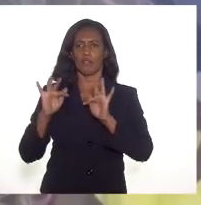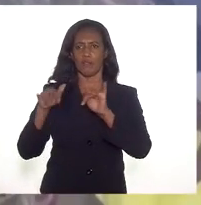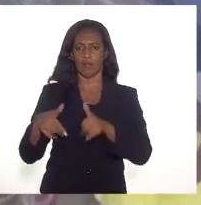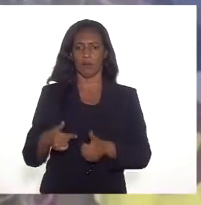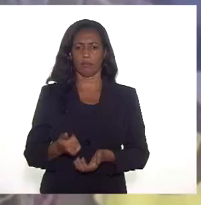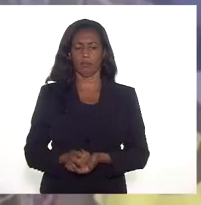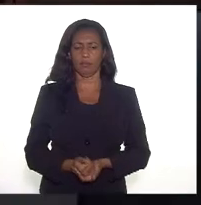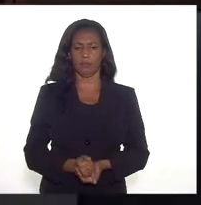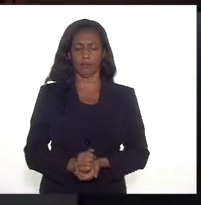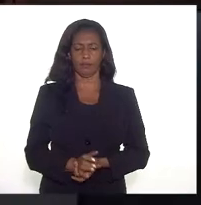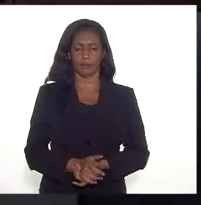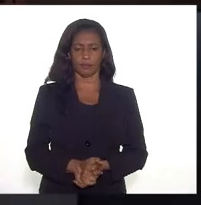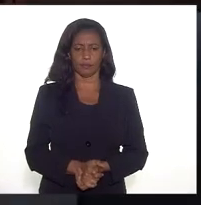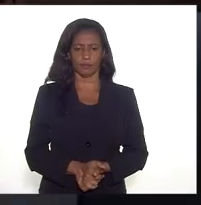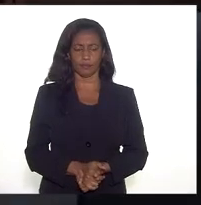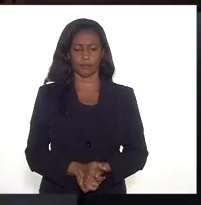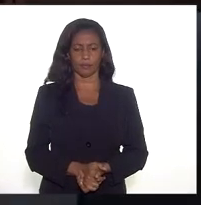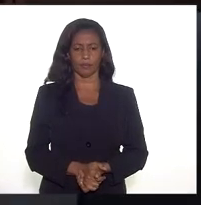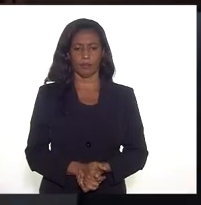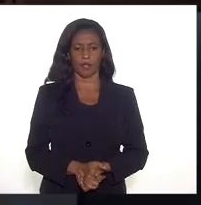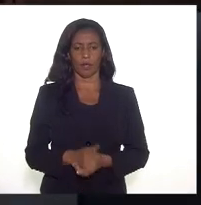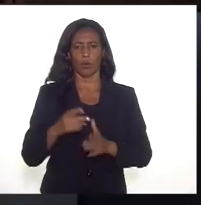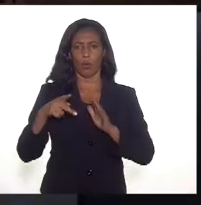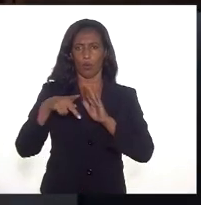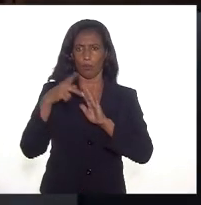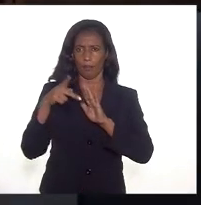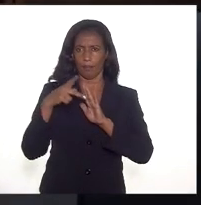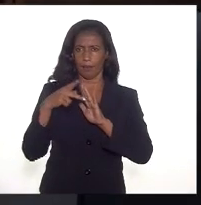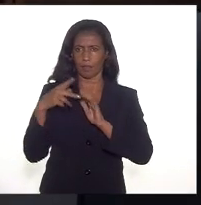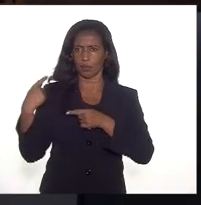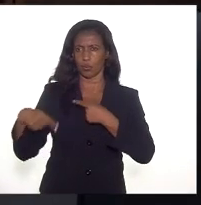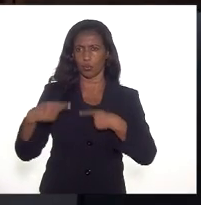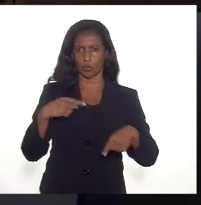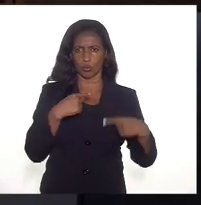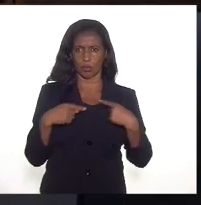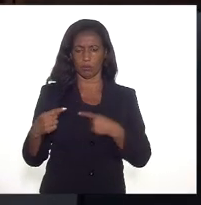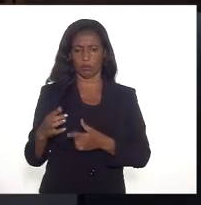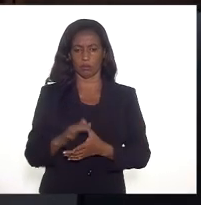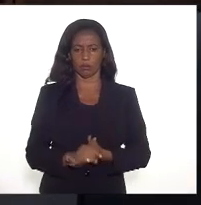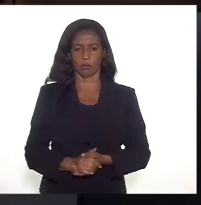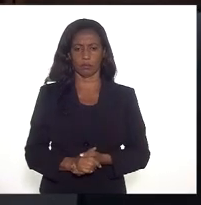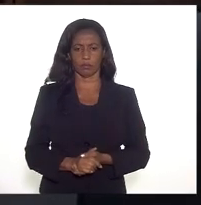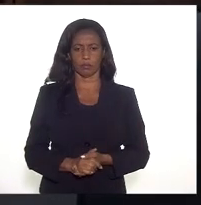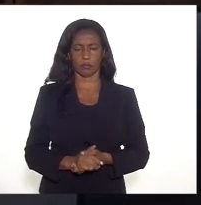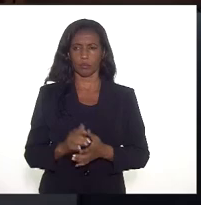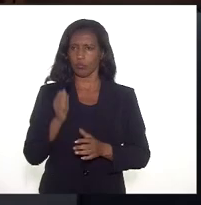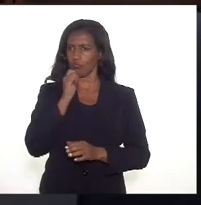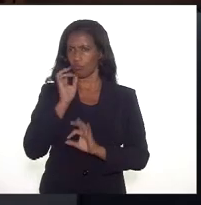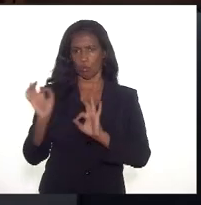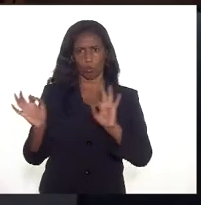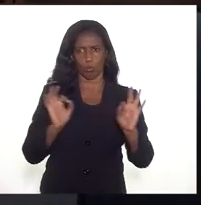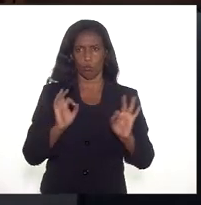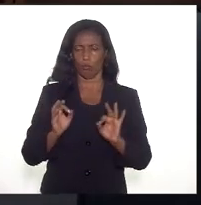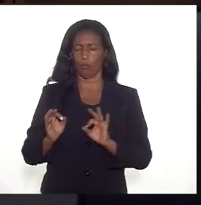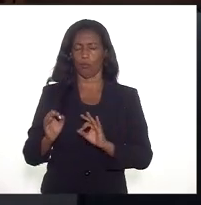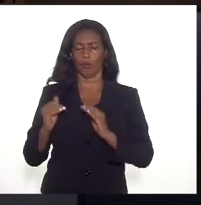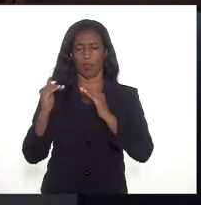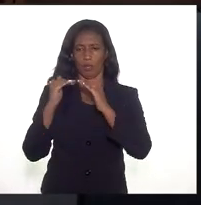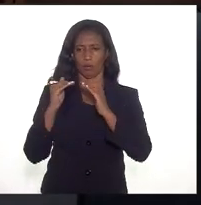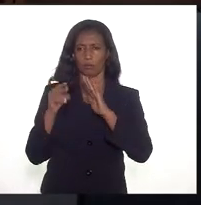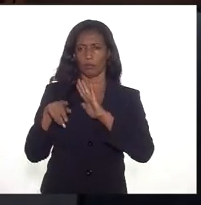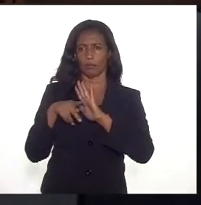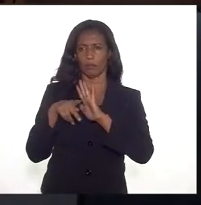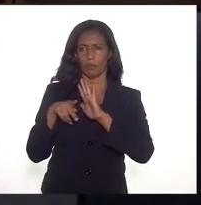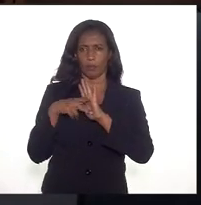Ok. Muito obrigada. Com os pareceres emitidos em discussão. Não havendo quem queira discutir, a presente proposta